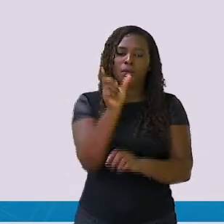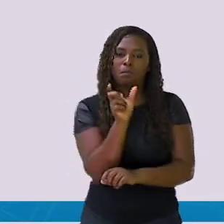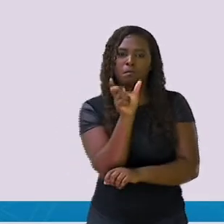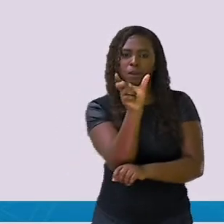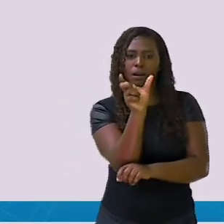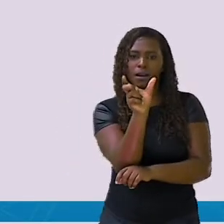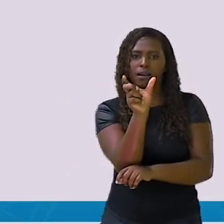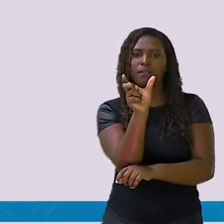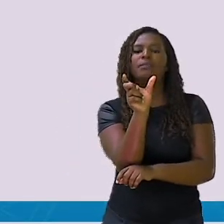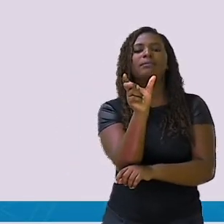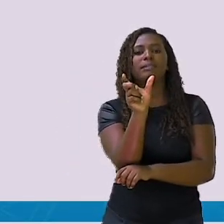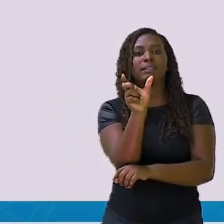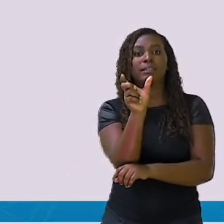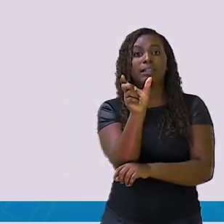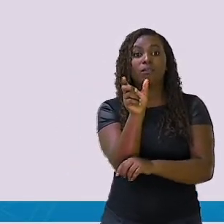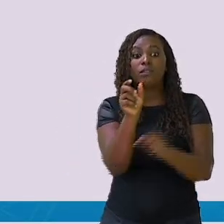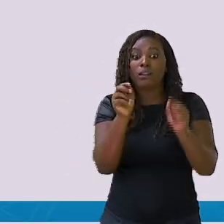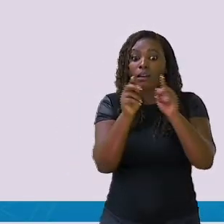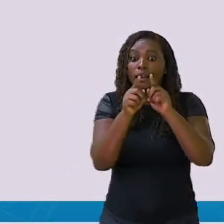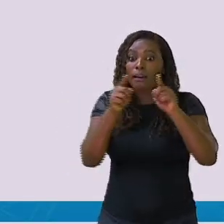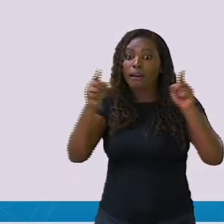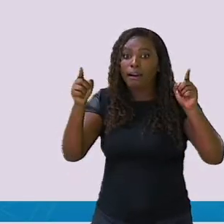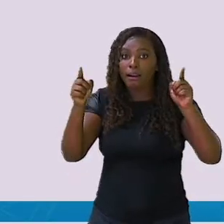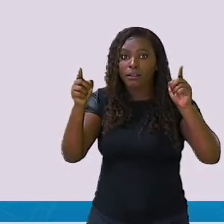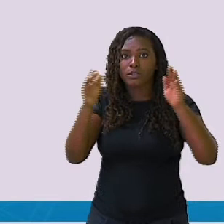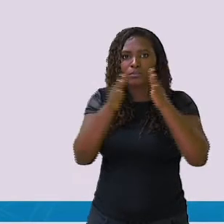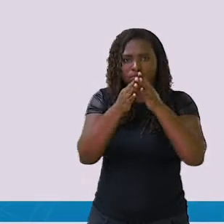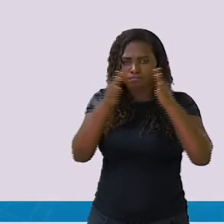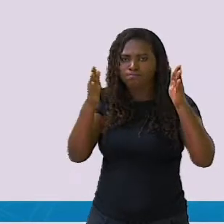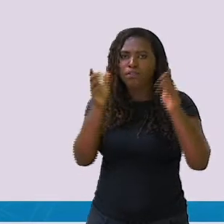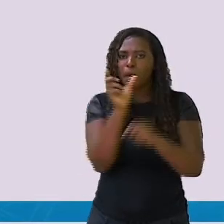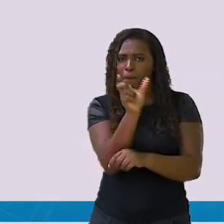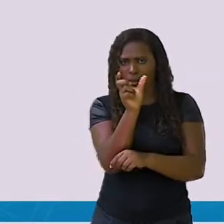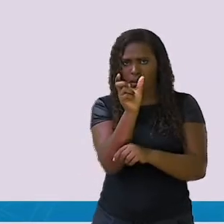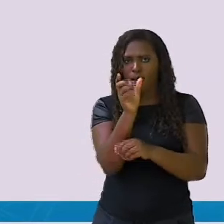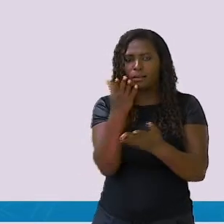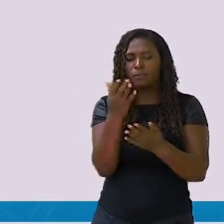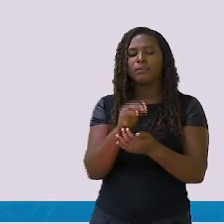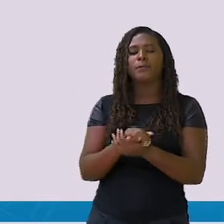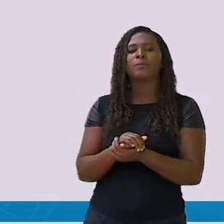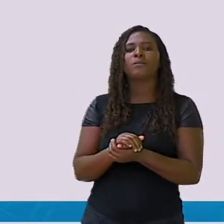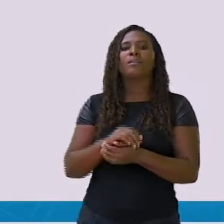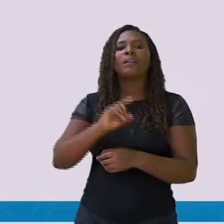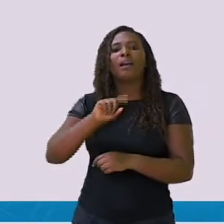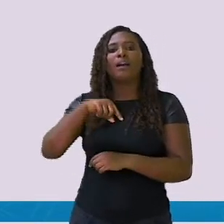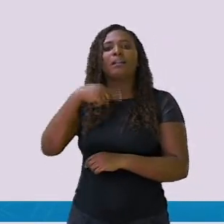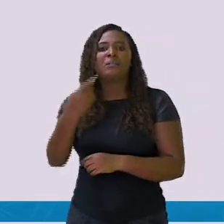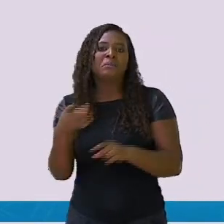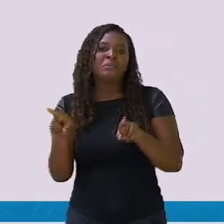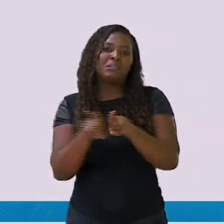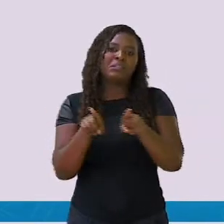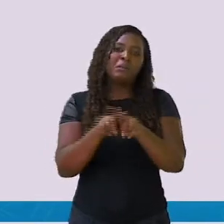tema central, meios de transporte. Esse é o seu tema. Aí você vai começar a falar dos temas relacionados,